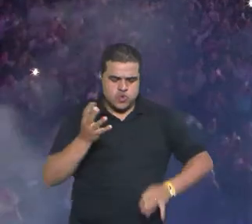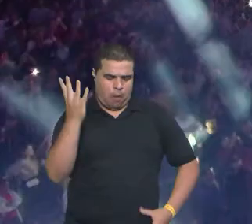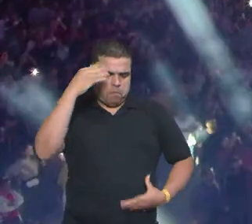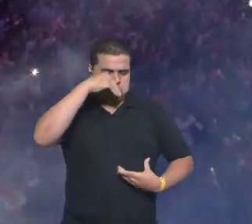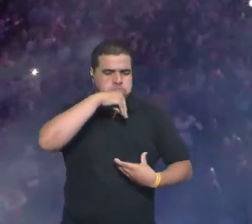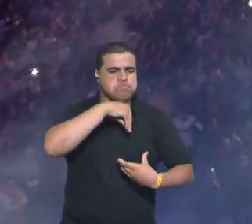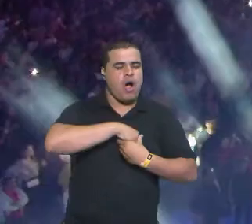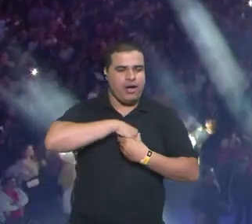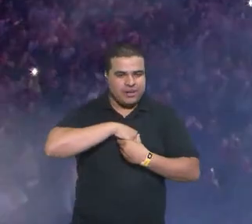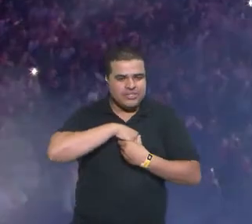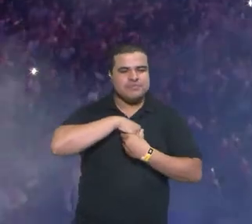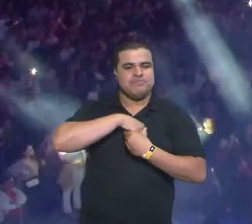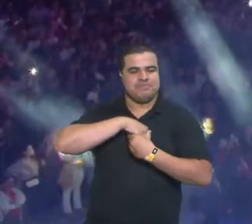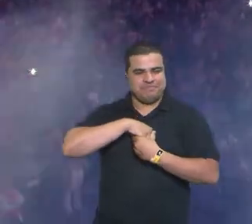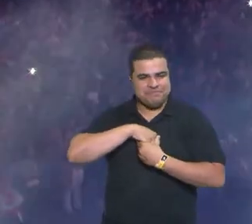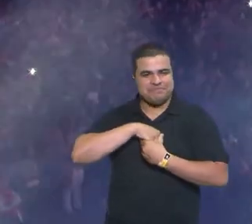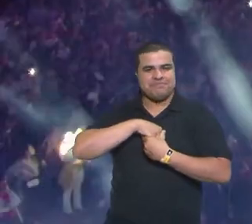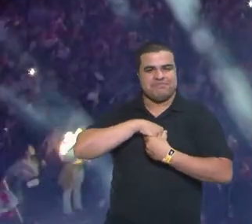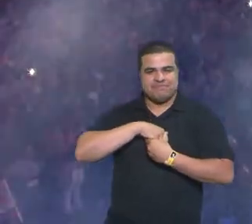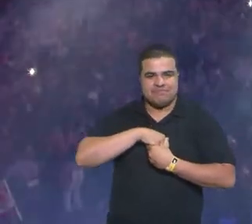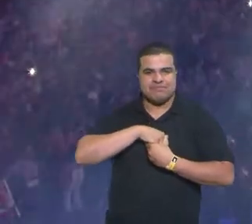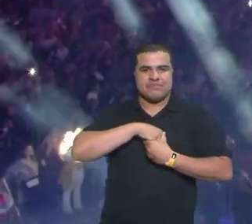no meu coração